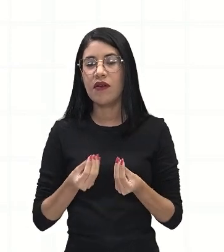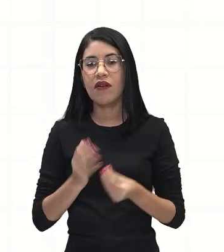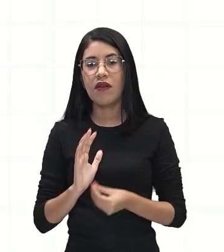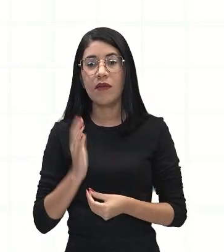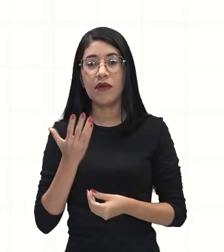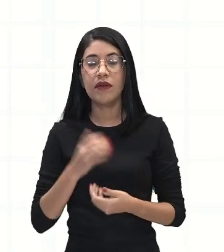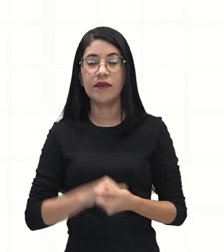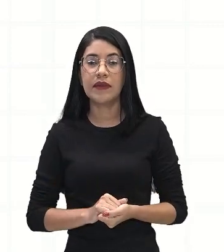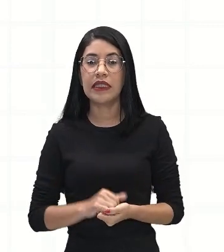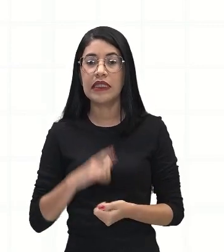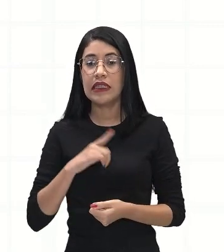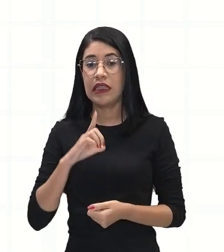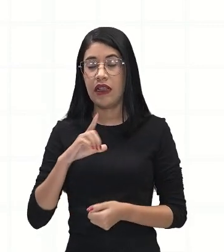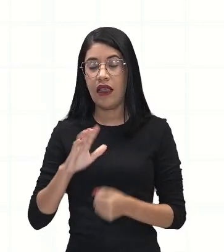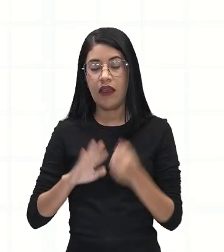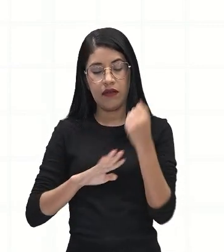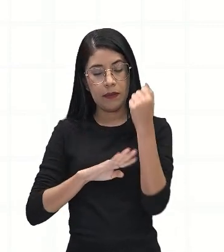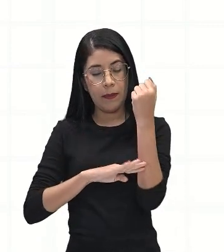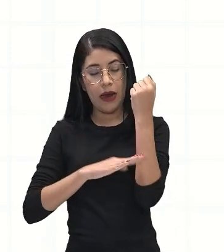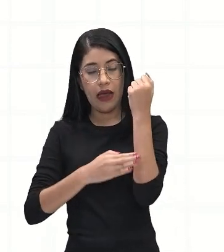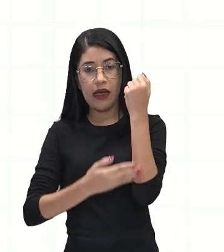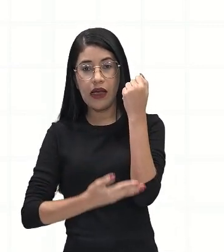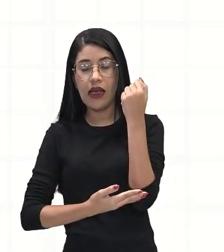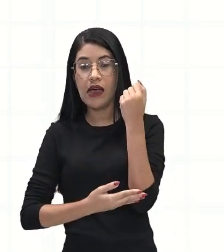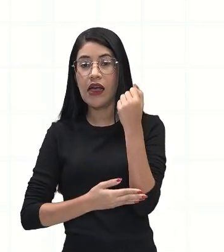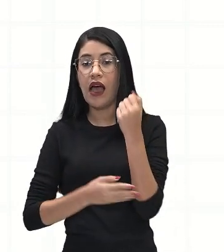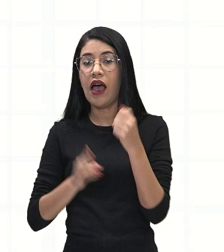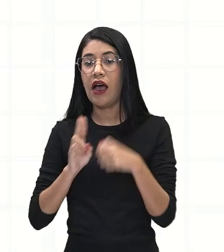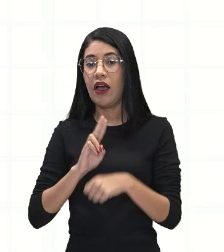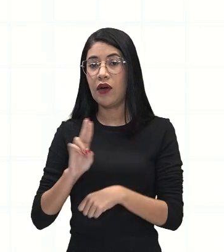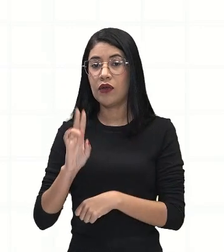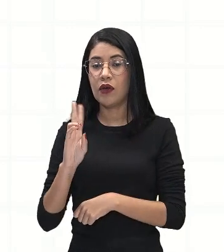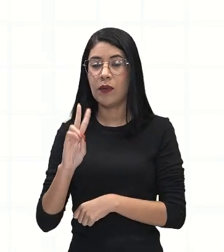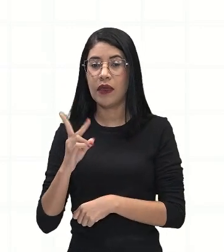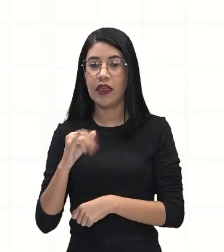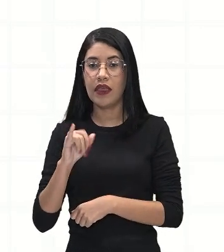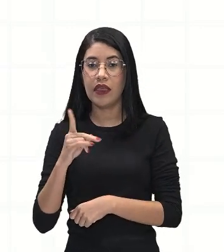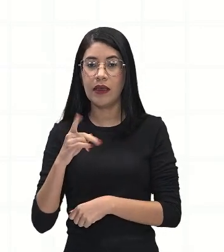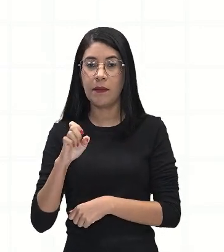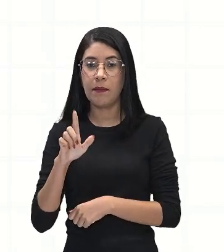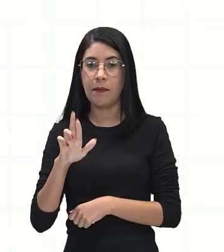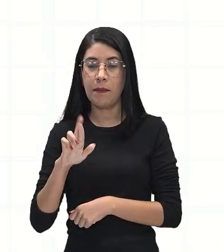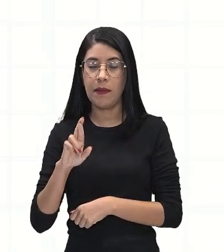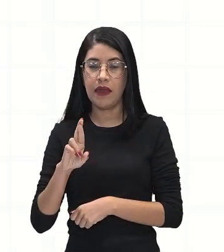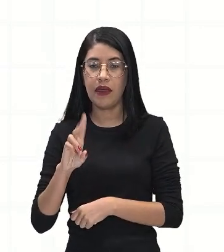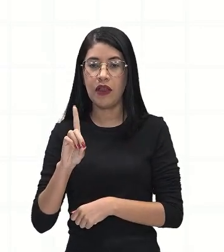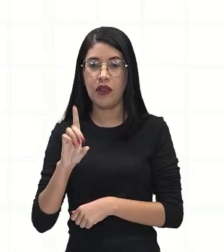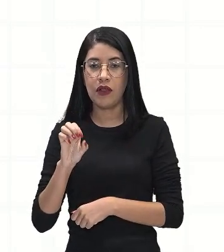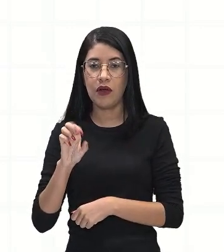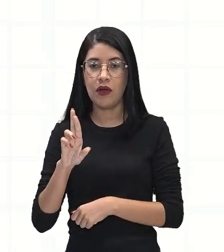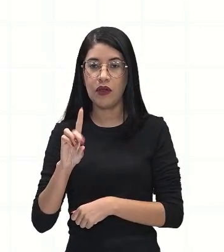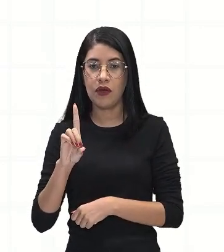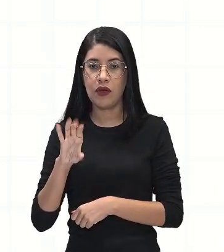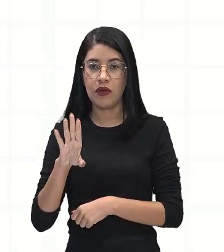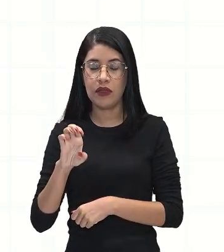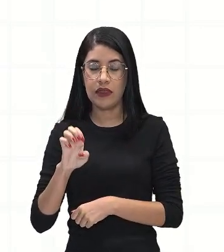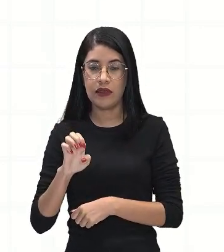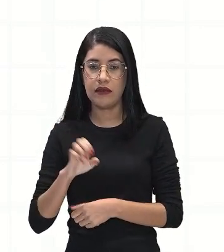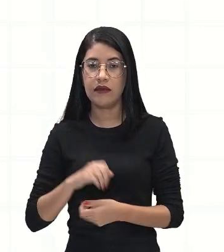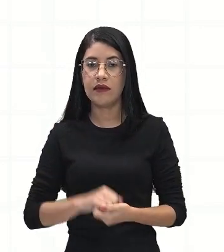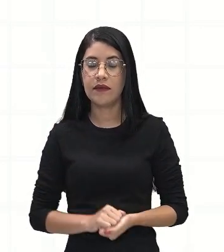esse acentuamento, ele vai receber aqui no nome o prefixo hiper. Por